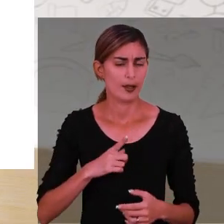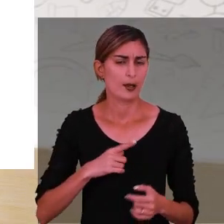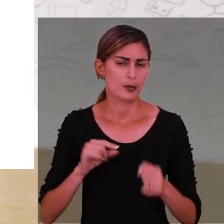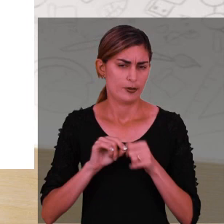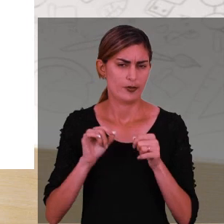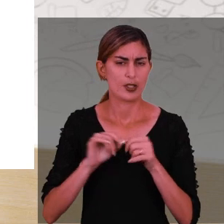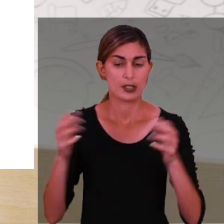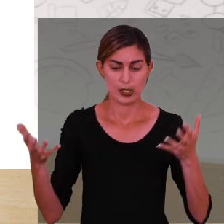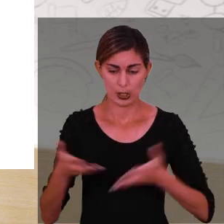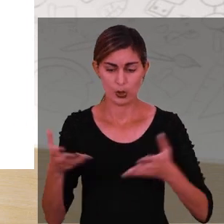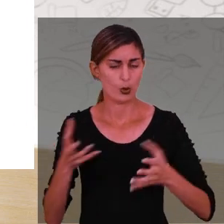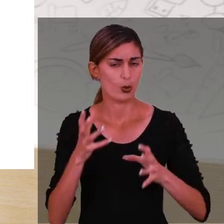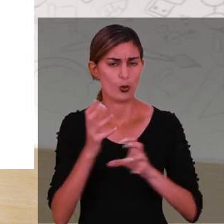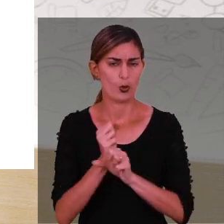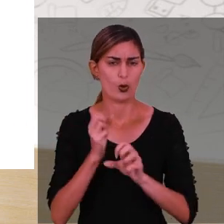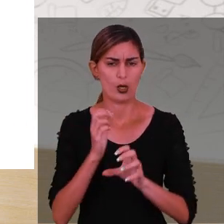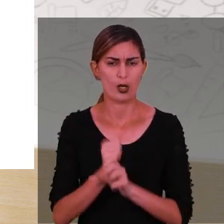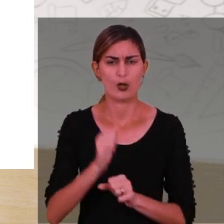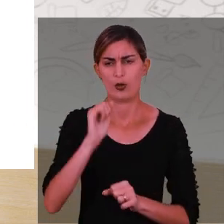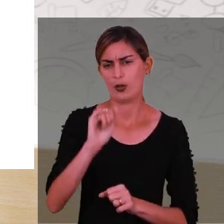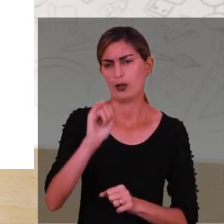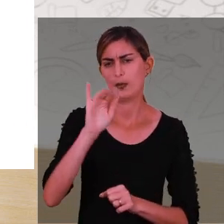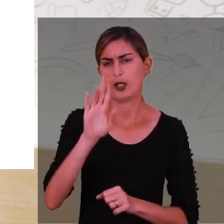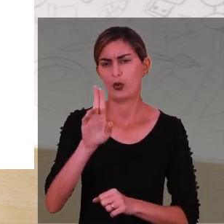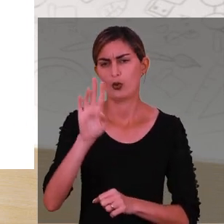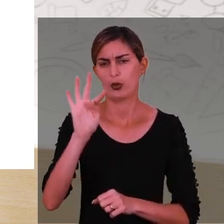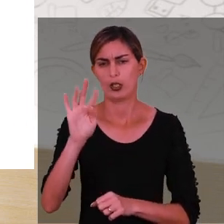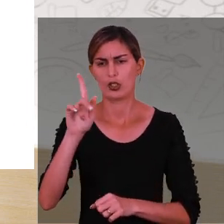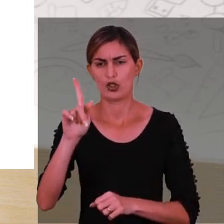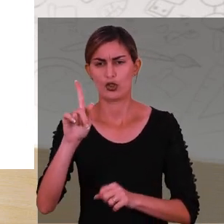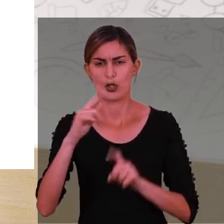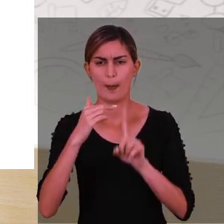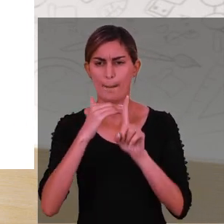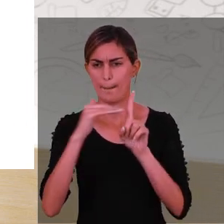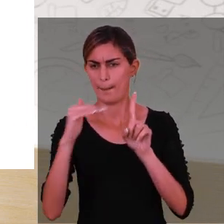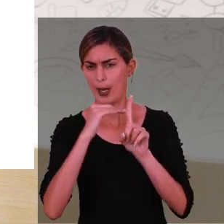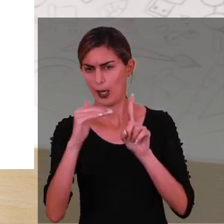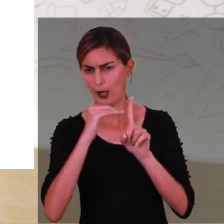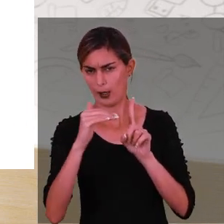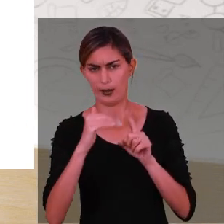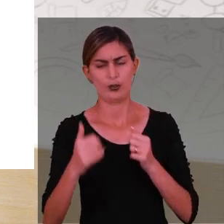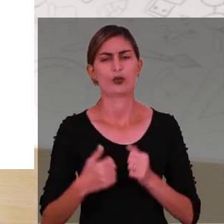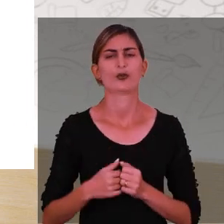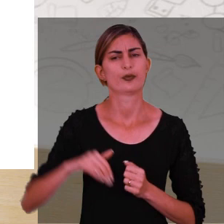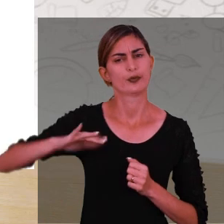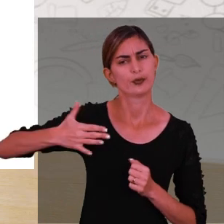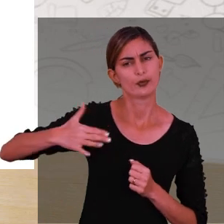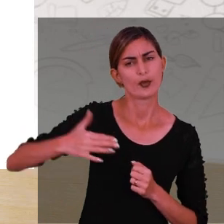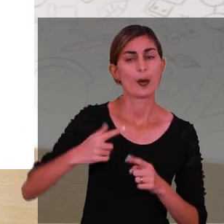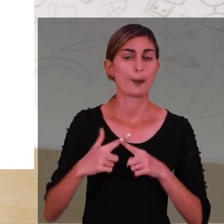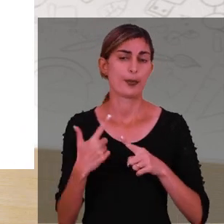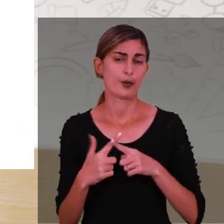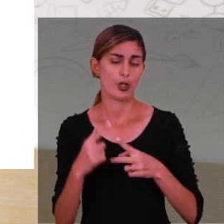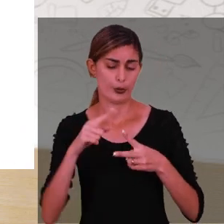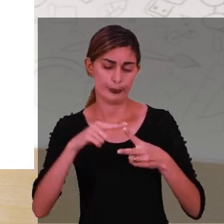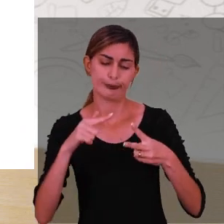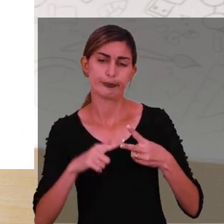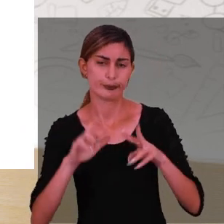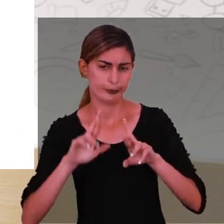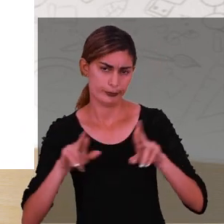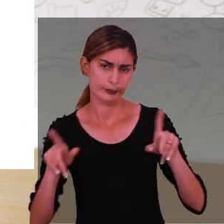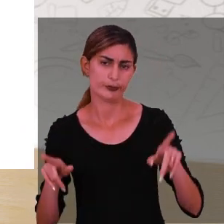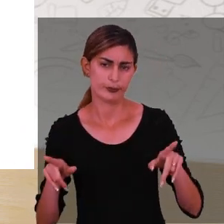Temos que realizar agora o cálculo do IBUTG médio e também o metabolismo médio, porque se tratam de